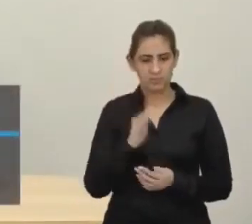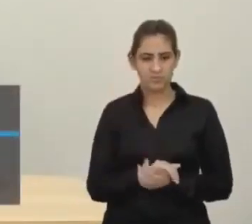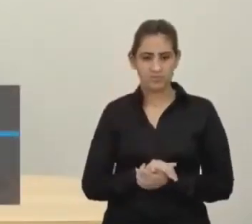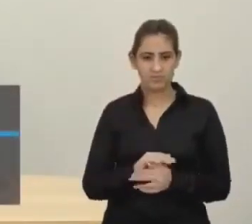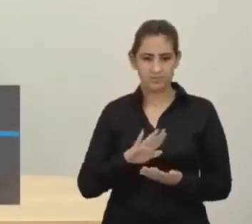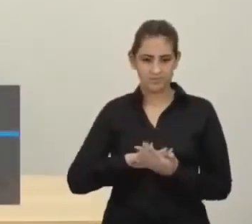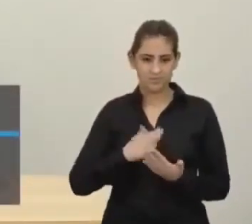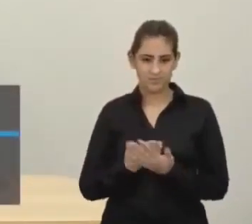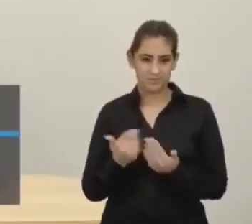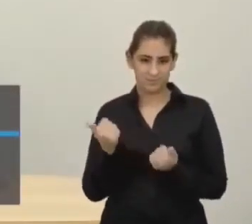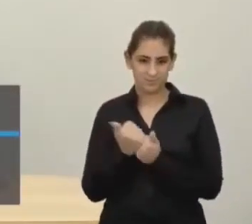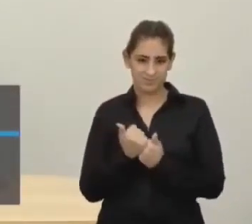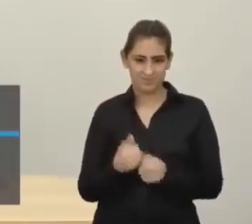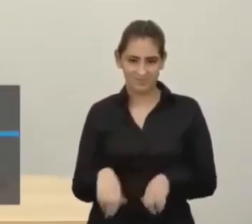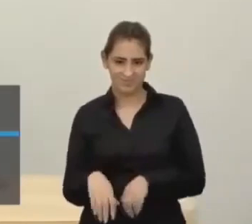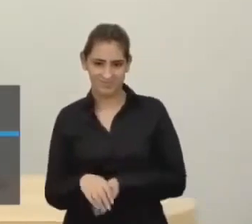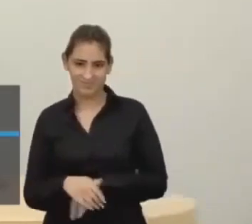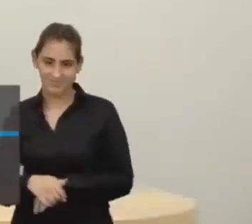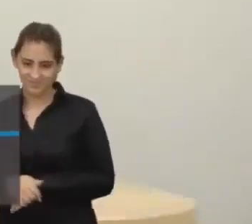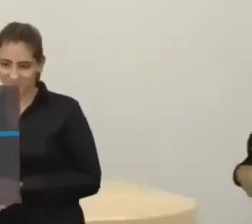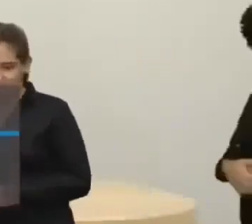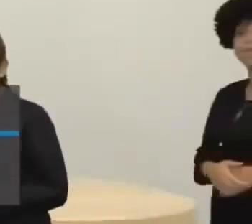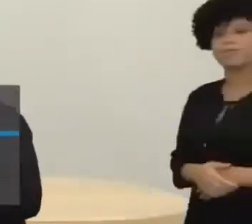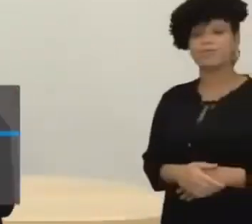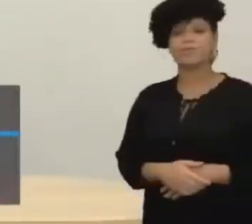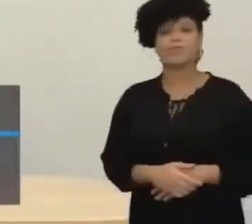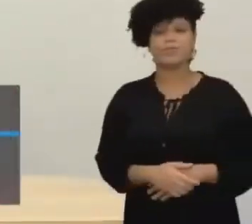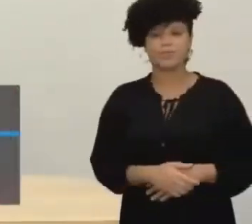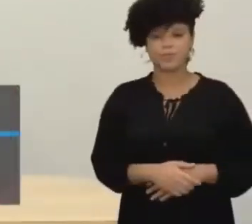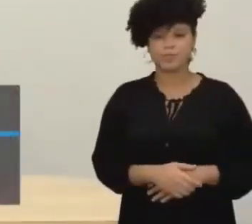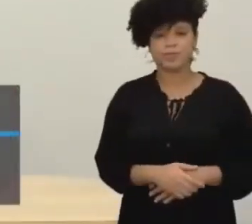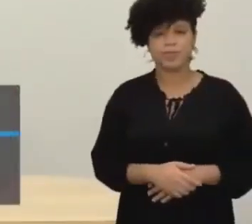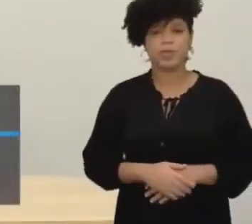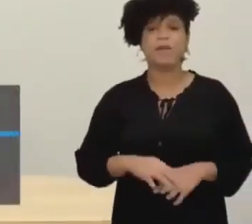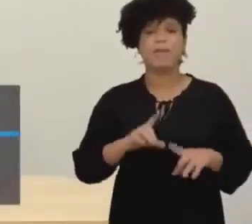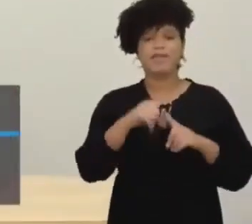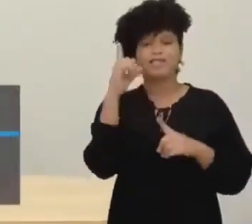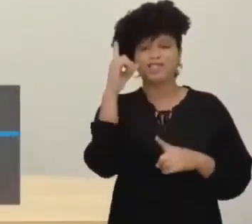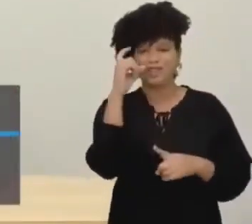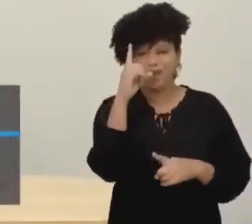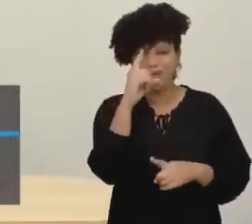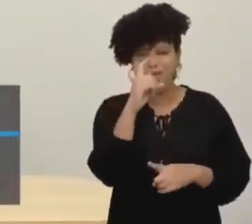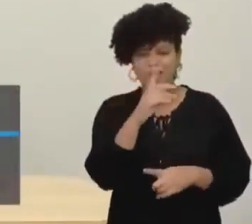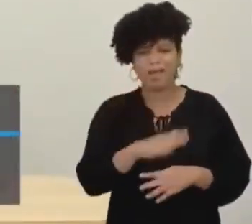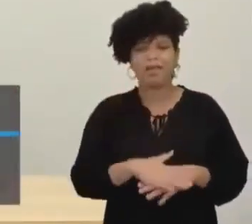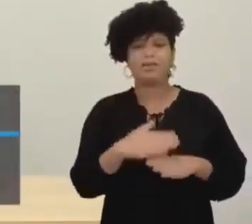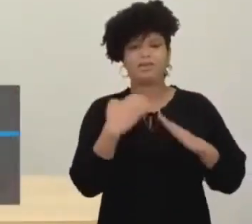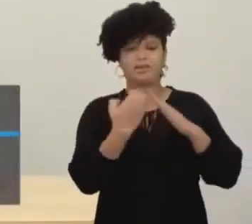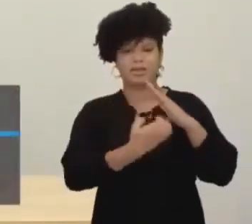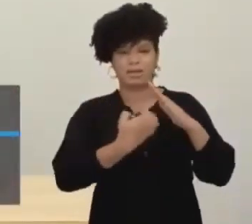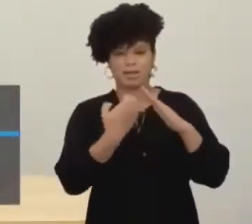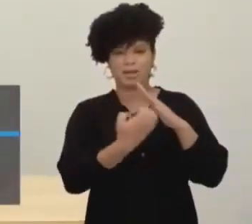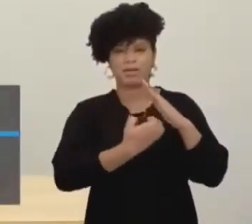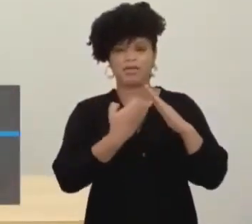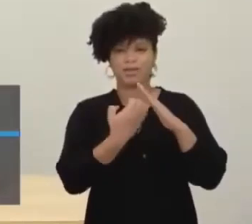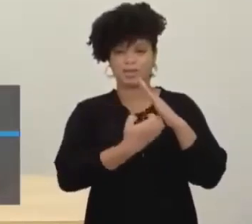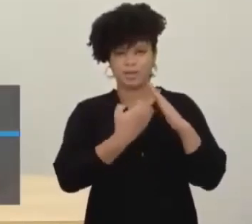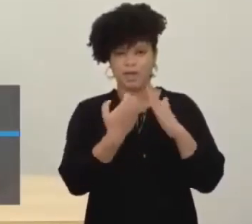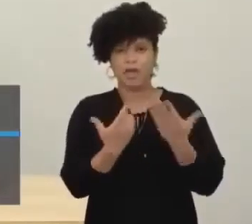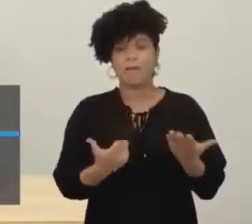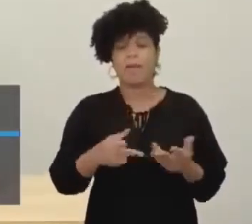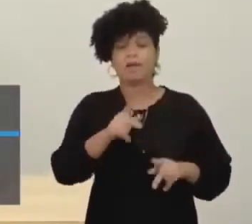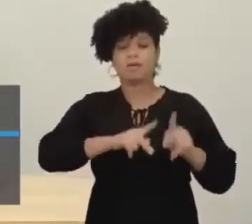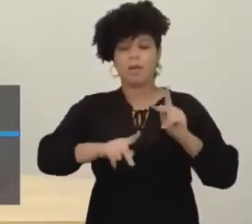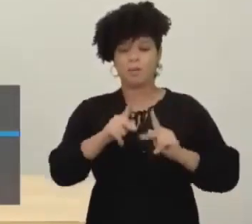se abrir uma empresa né então se diminuir-se também essa questão burocrática facilitaria né a população